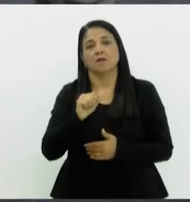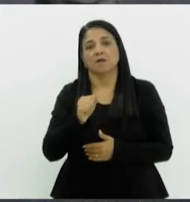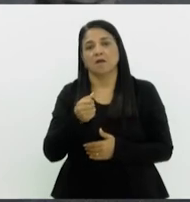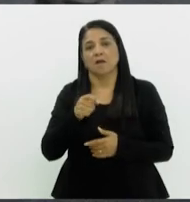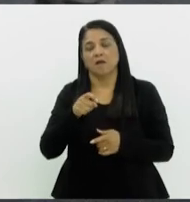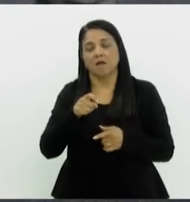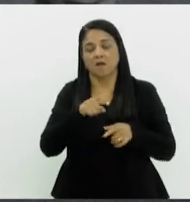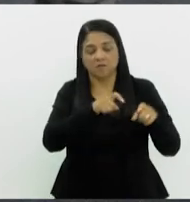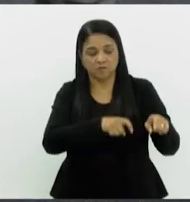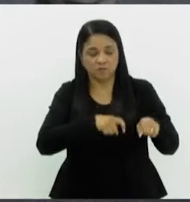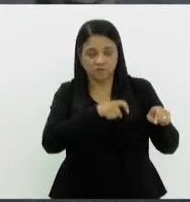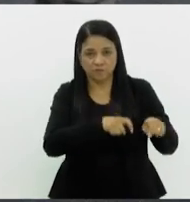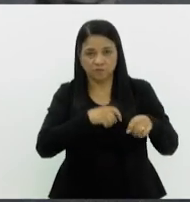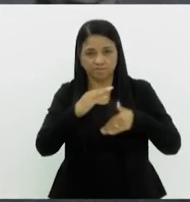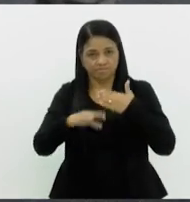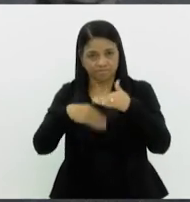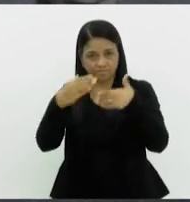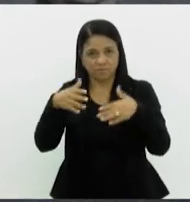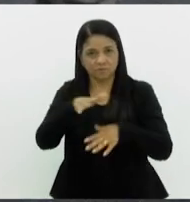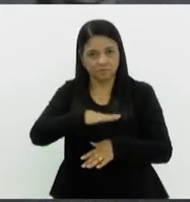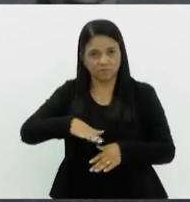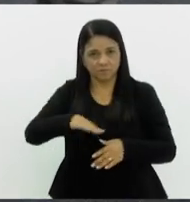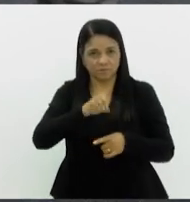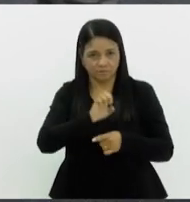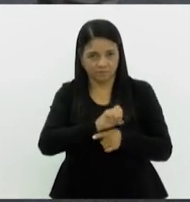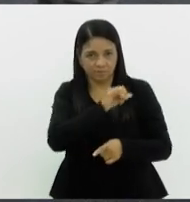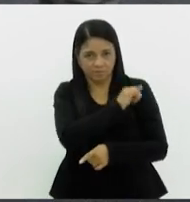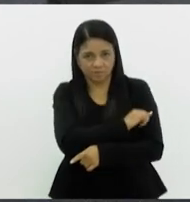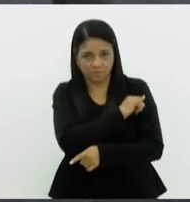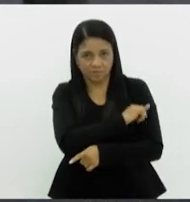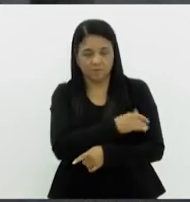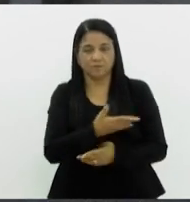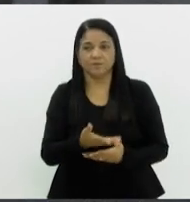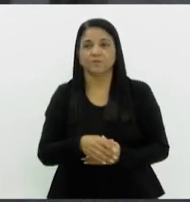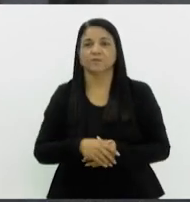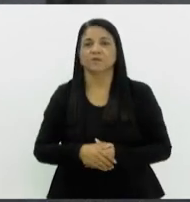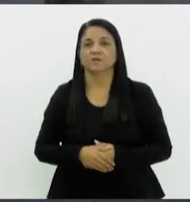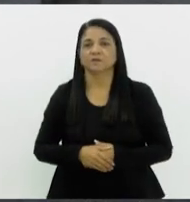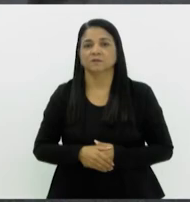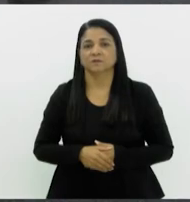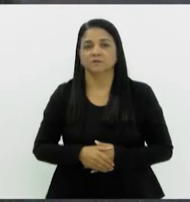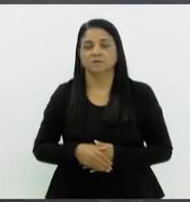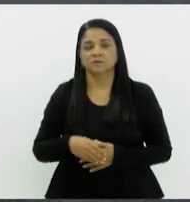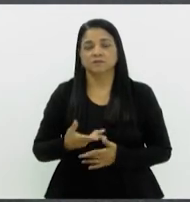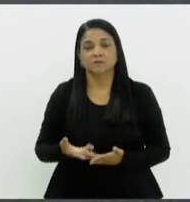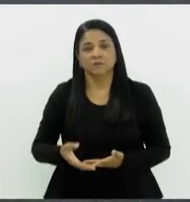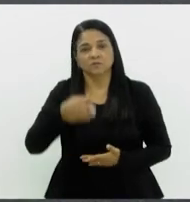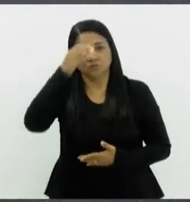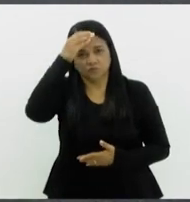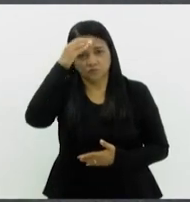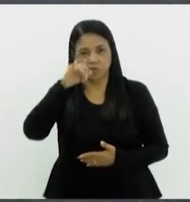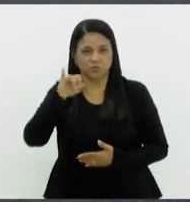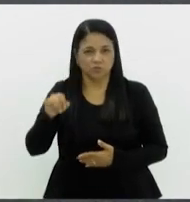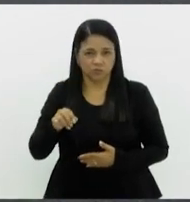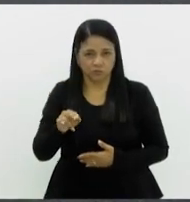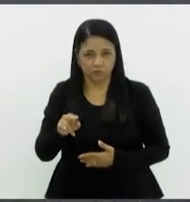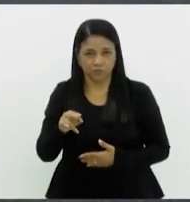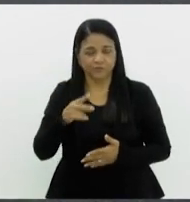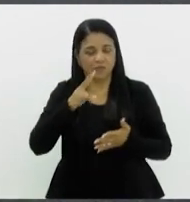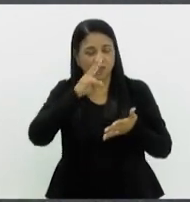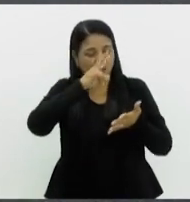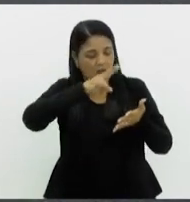rural no território fluminense. E aí, tia Ju, queria aqui